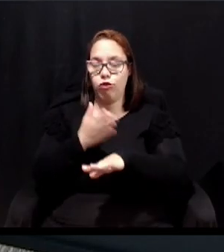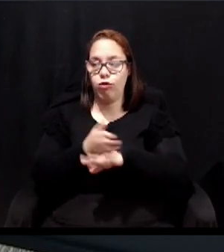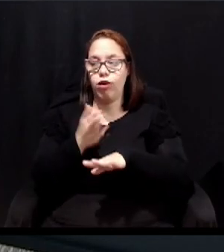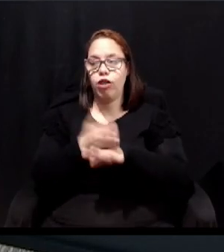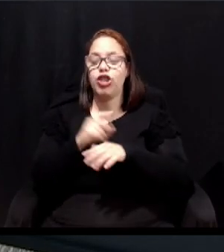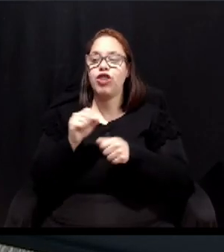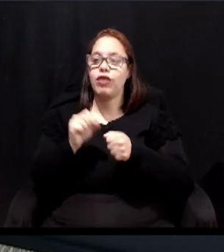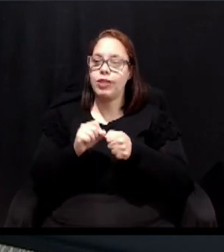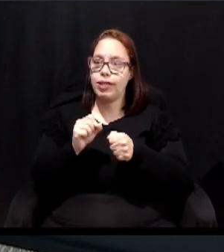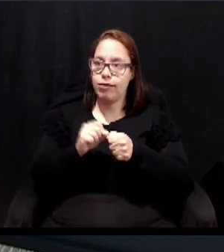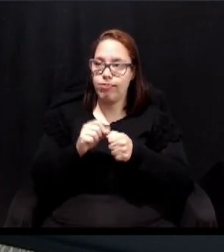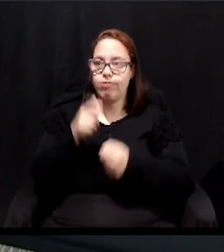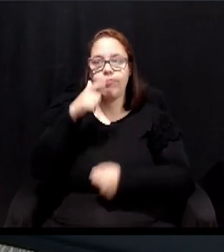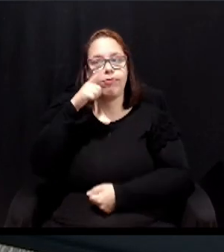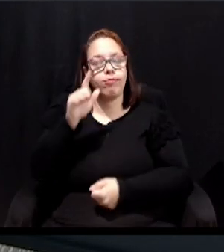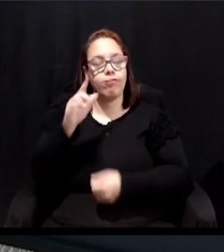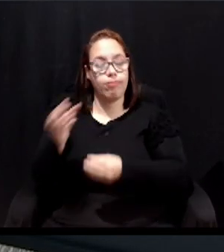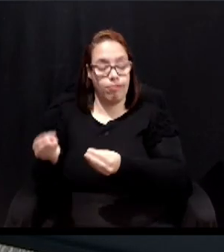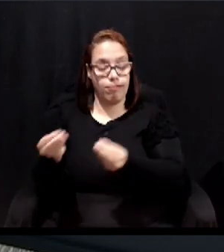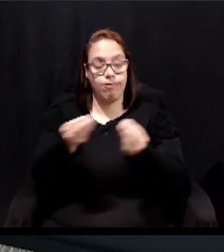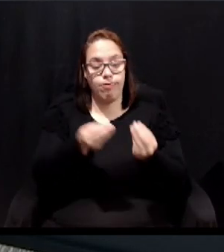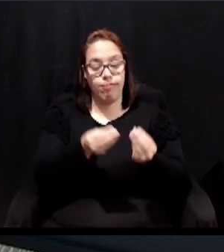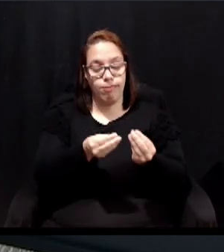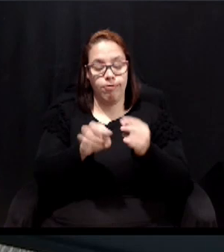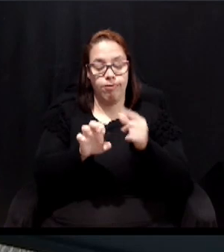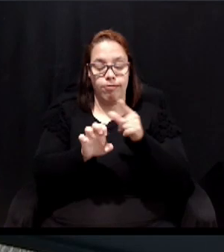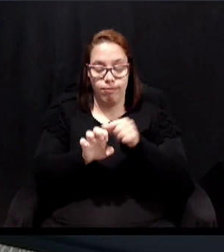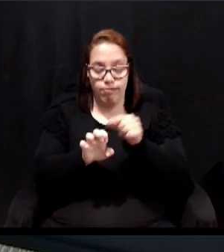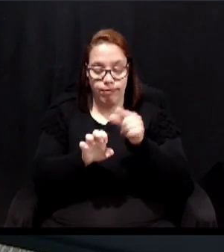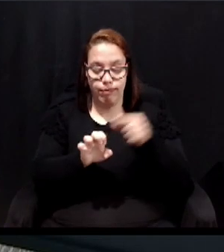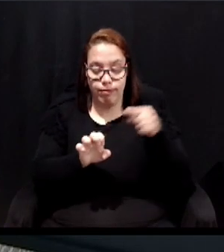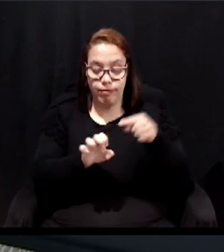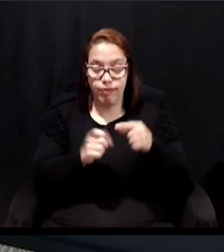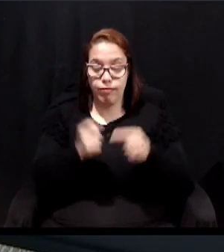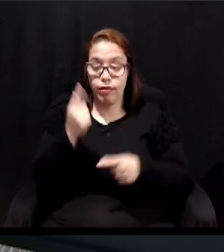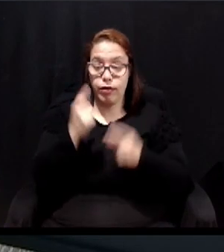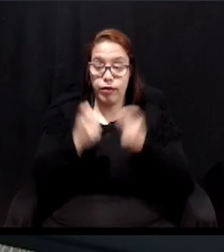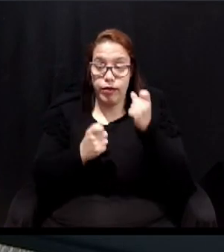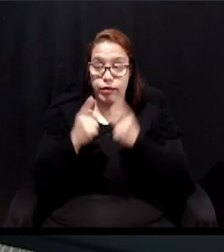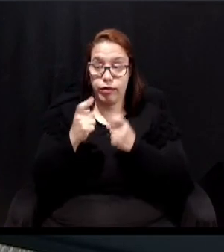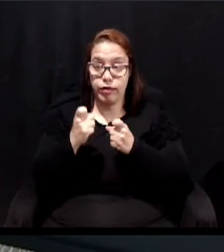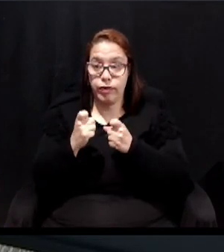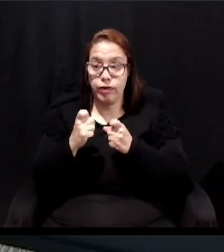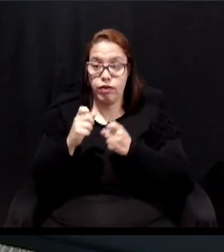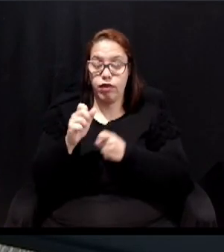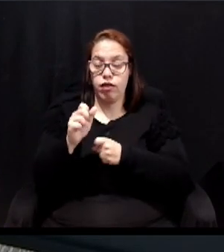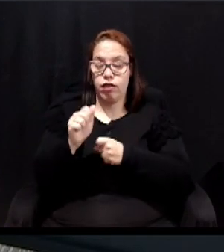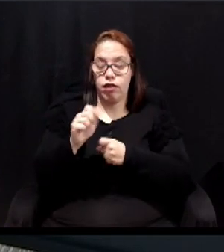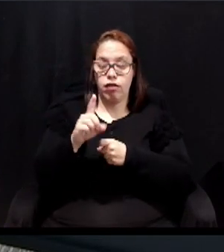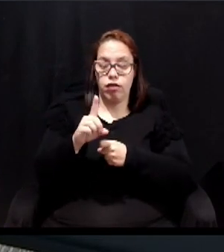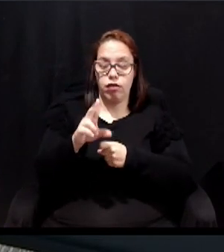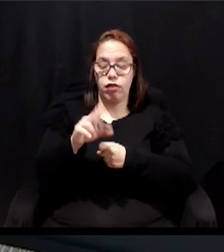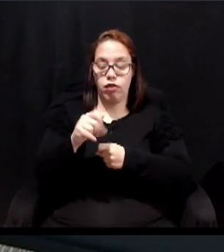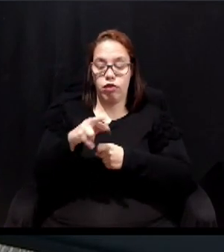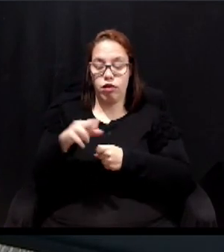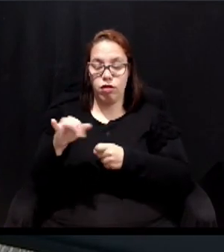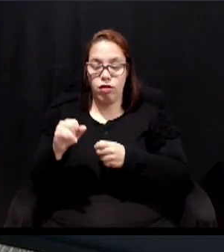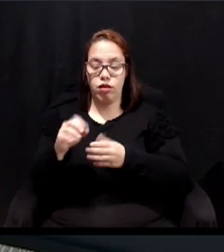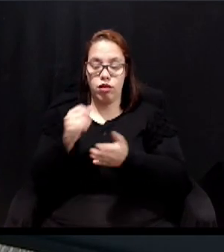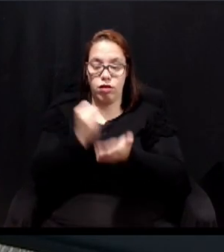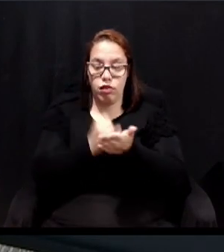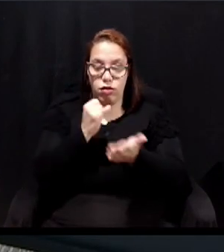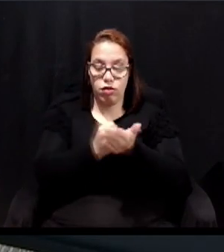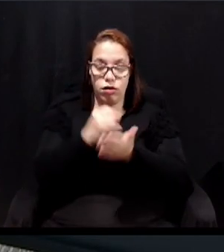gente conseguir trazer os empresários, alguém na parte aduaneira, alguém na parte tributária e alguém na parte de câmbio, que